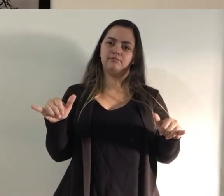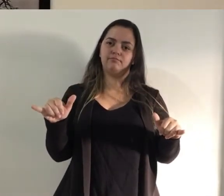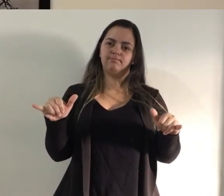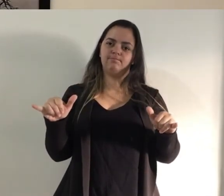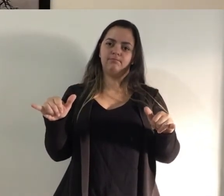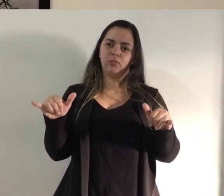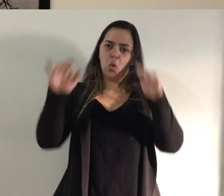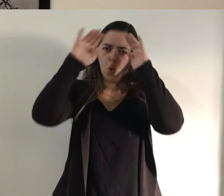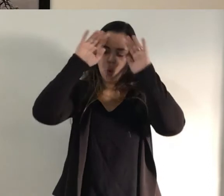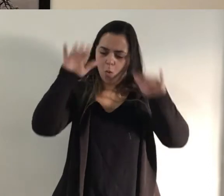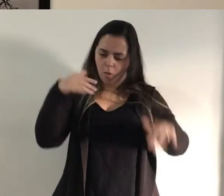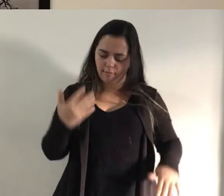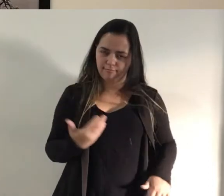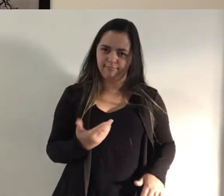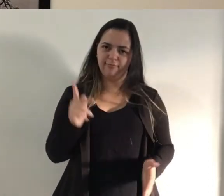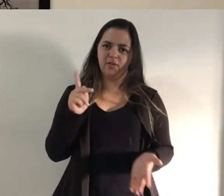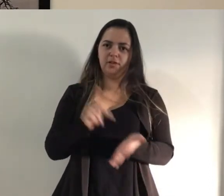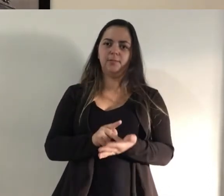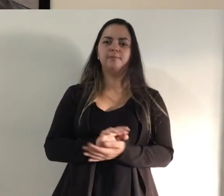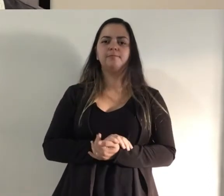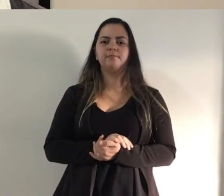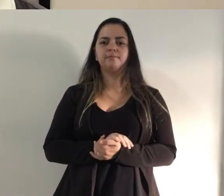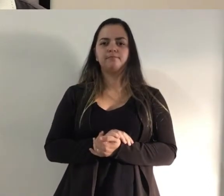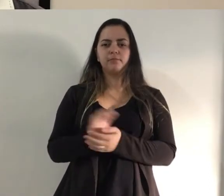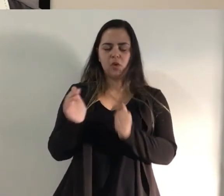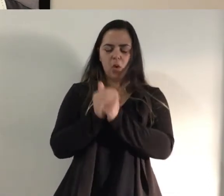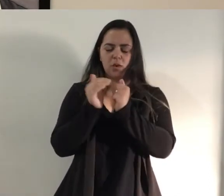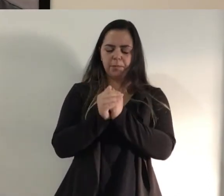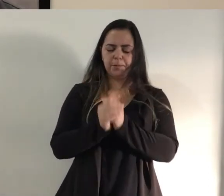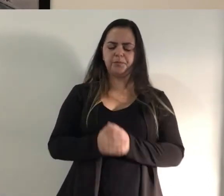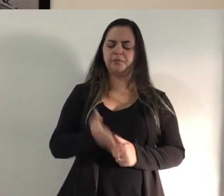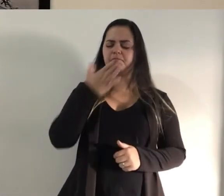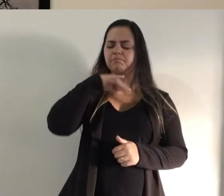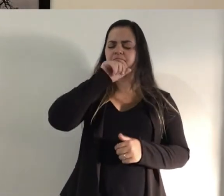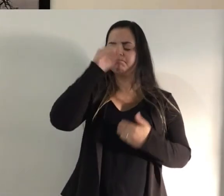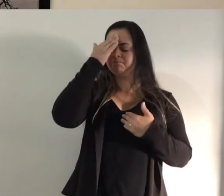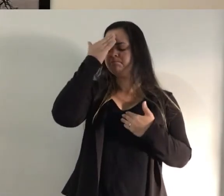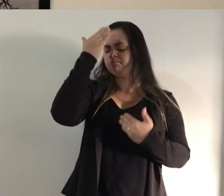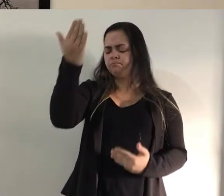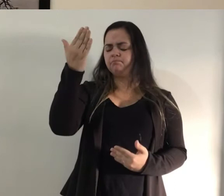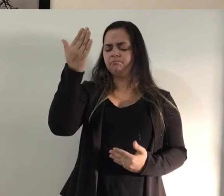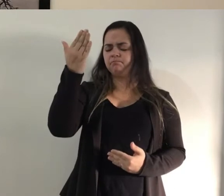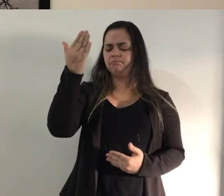Convido você para fazer uma oração. Pai, muito obrigado pela Tua palavra.